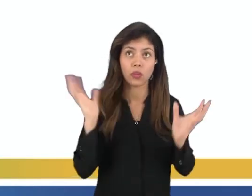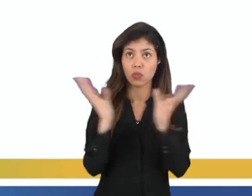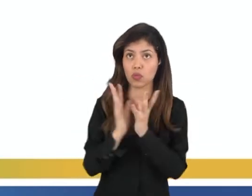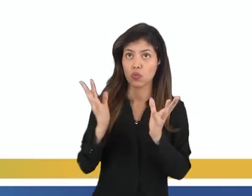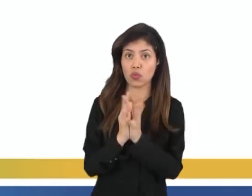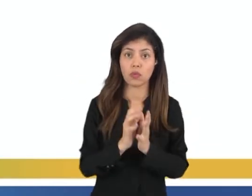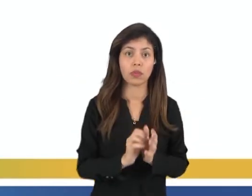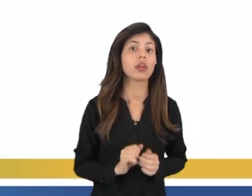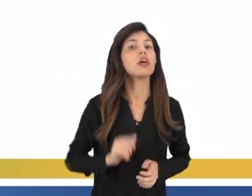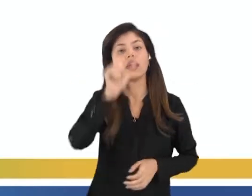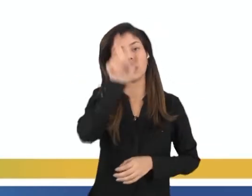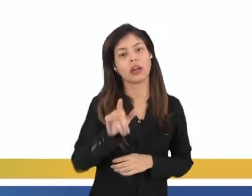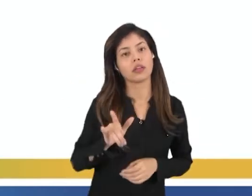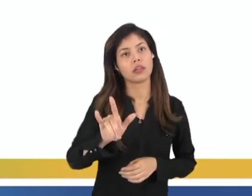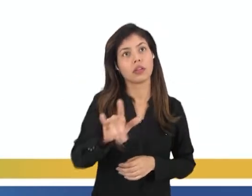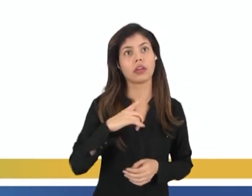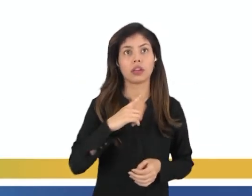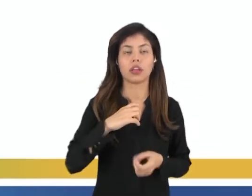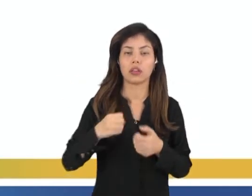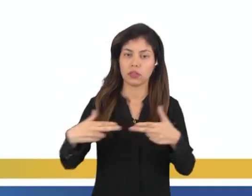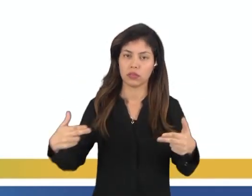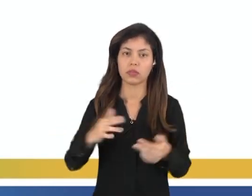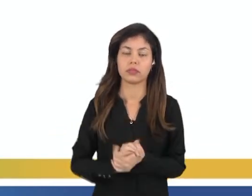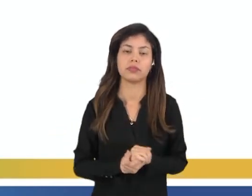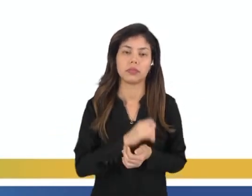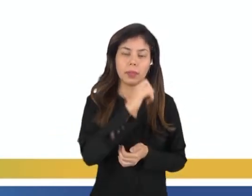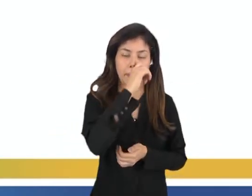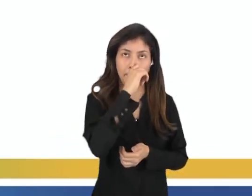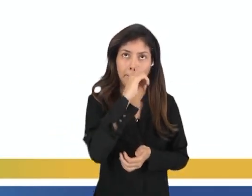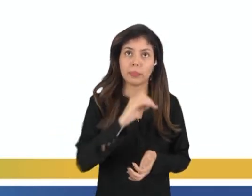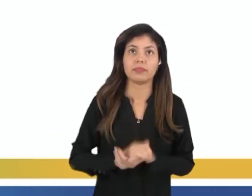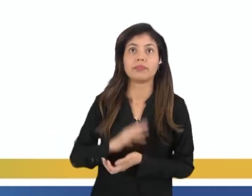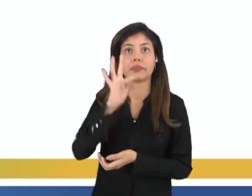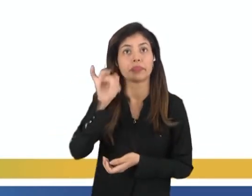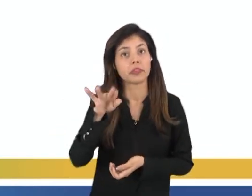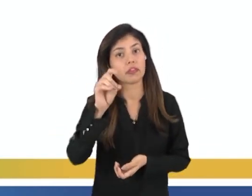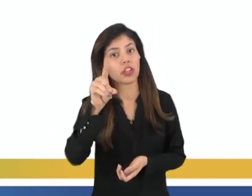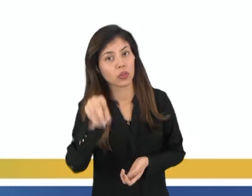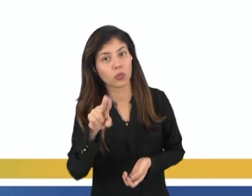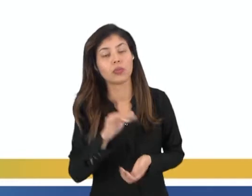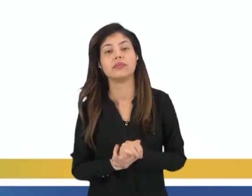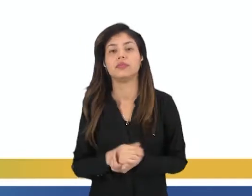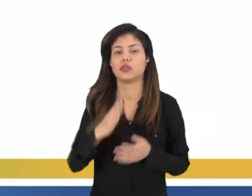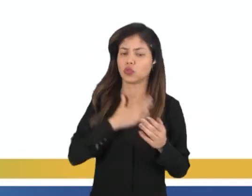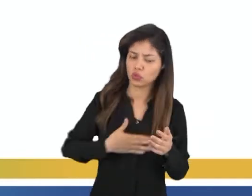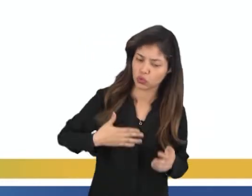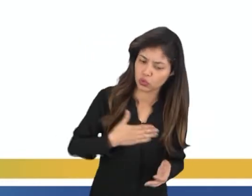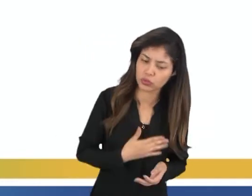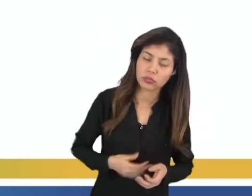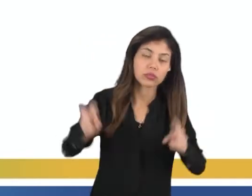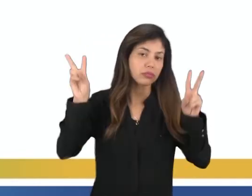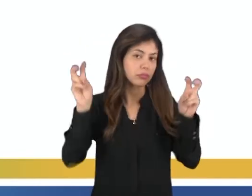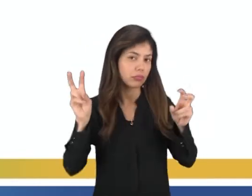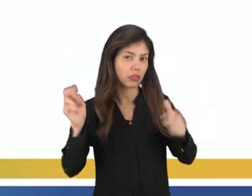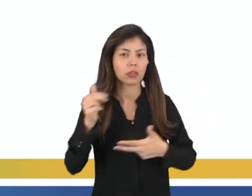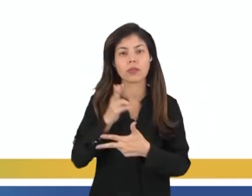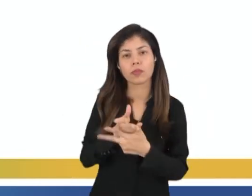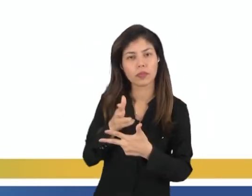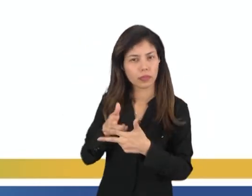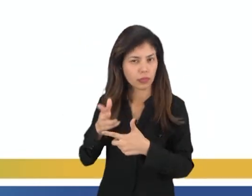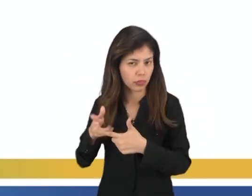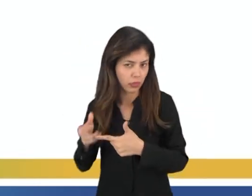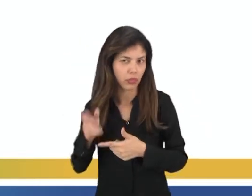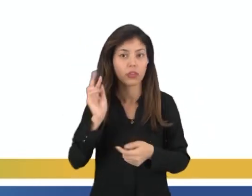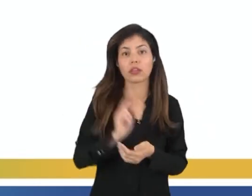de fãs de determinada coisa, tá? Então, fandom é aquele grupo de pessoas que gosta de determinada série,